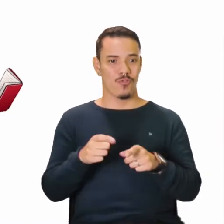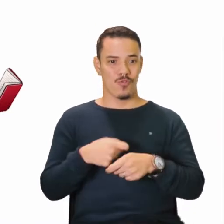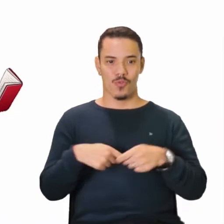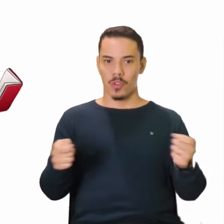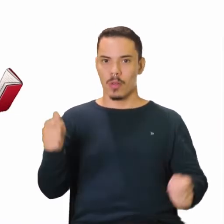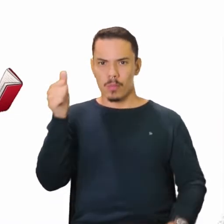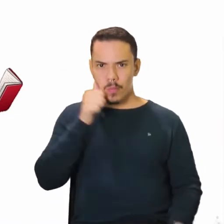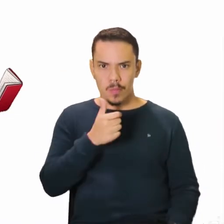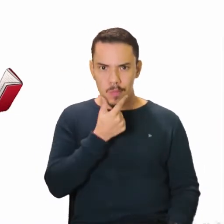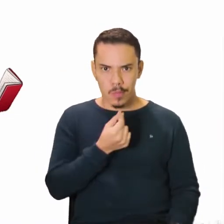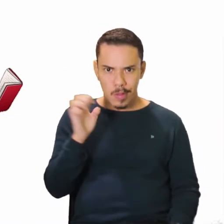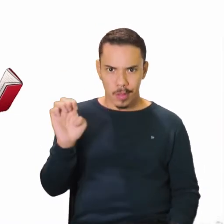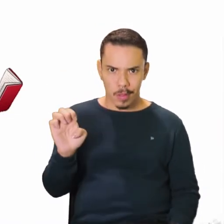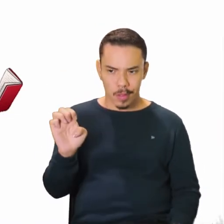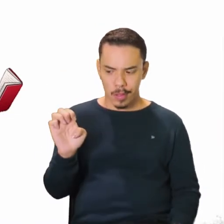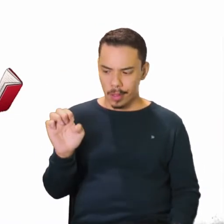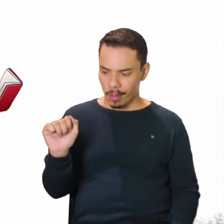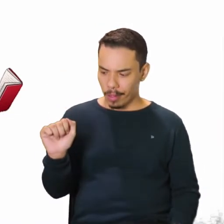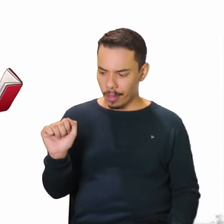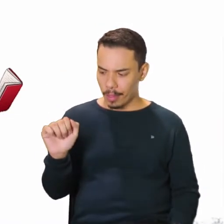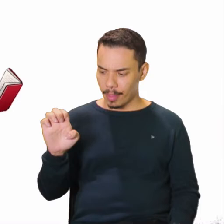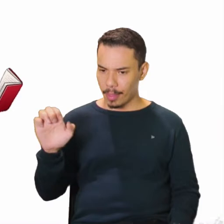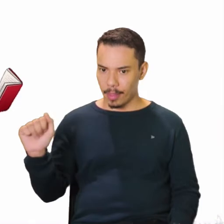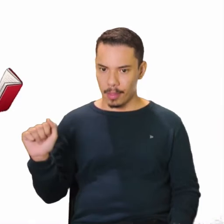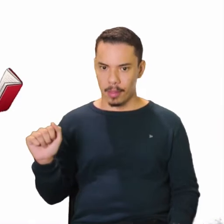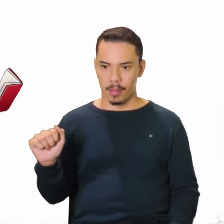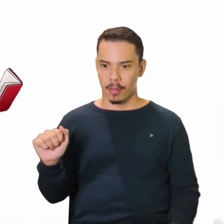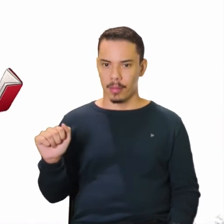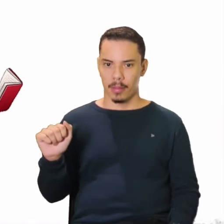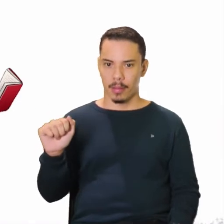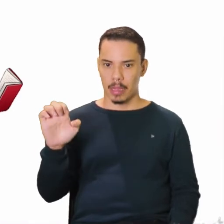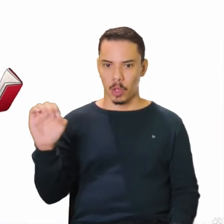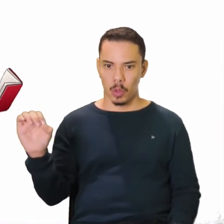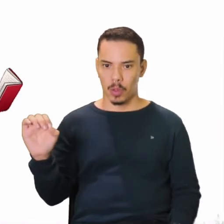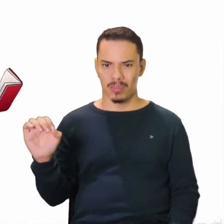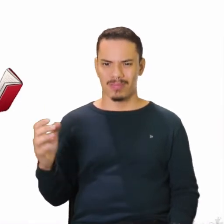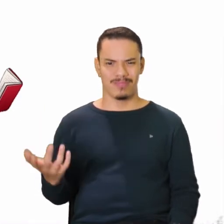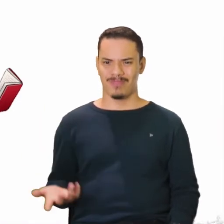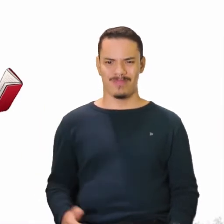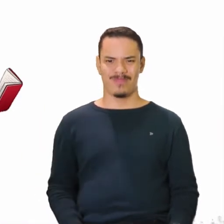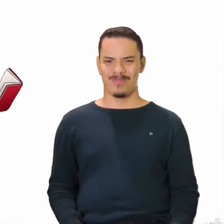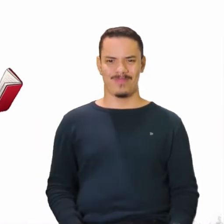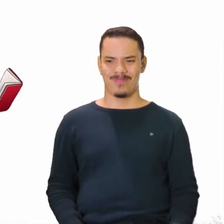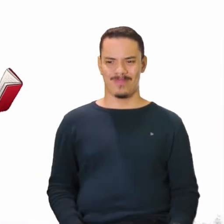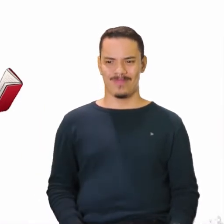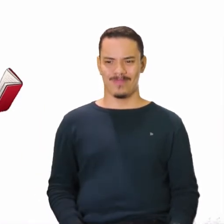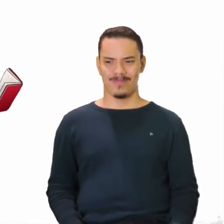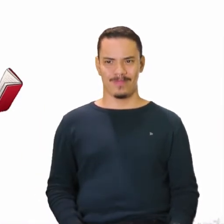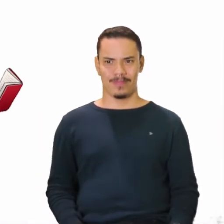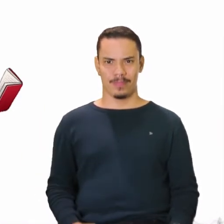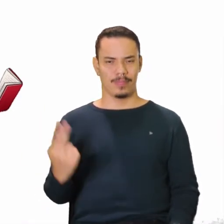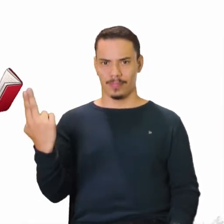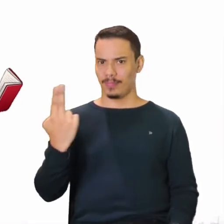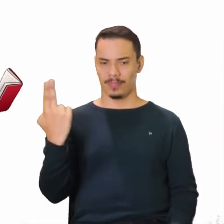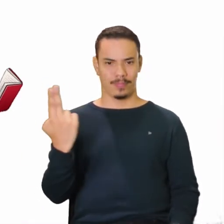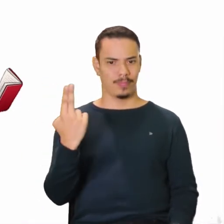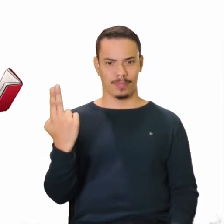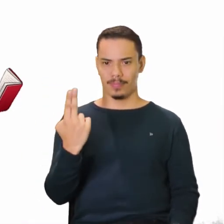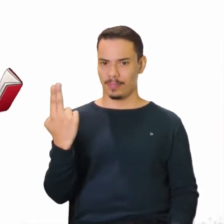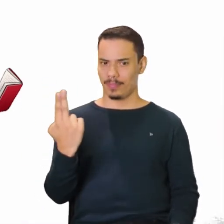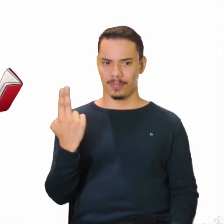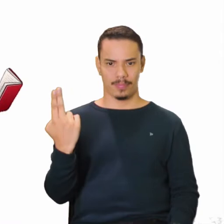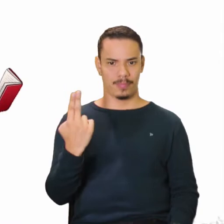feminino nem para o masculino. Porque se você colocar assim, ó, aí isso aí já vai